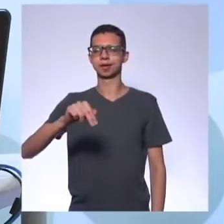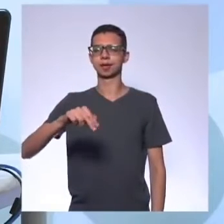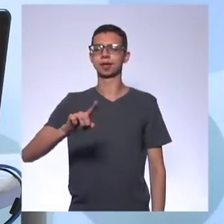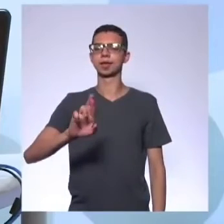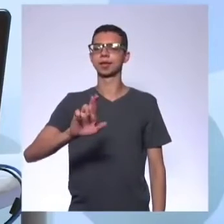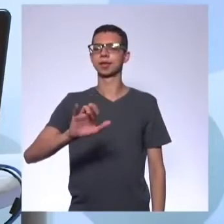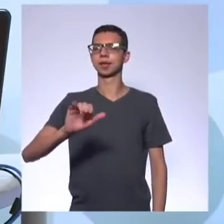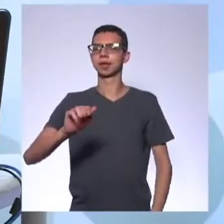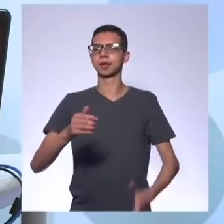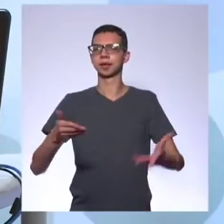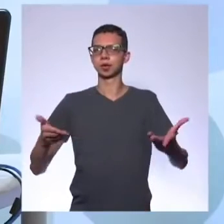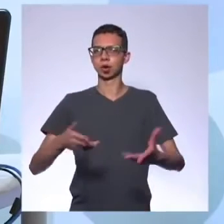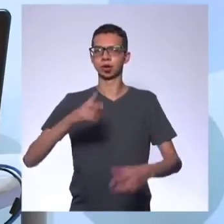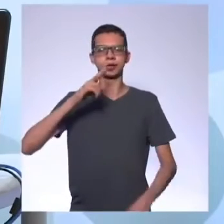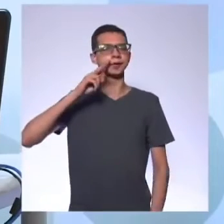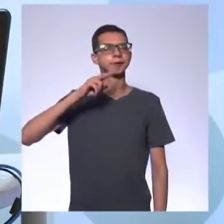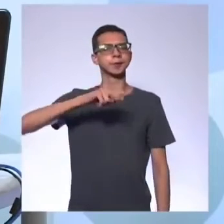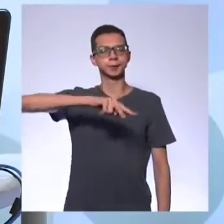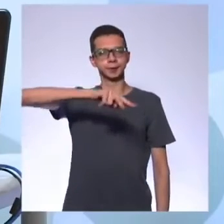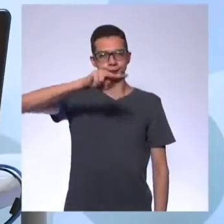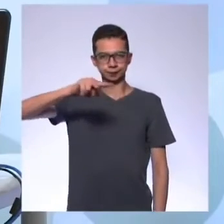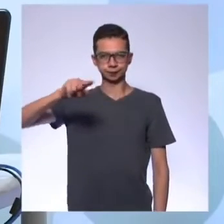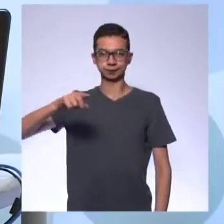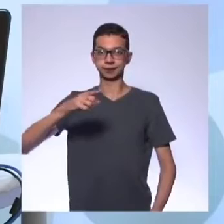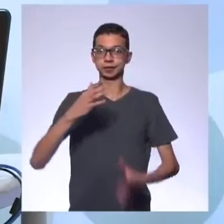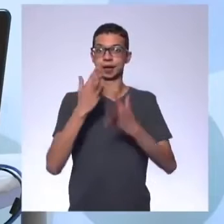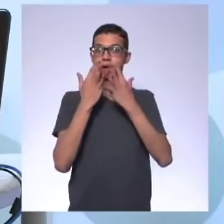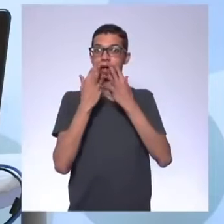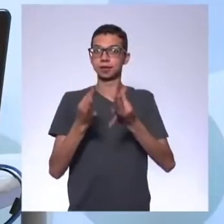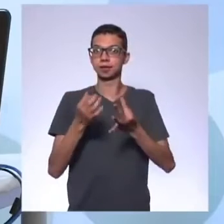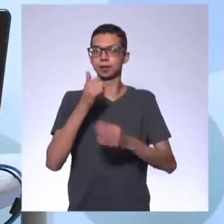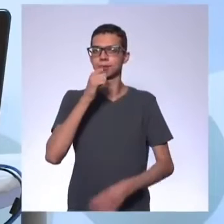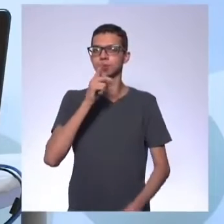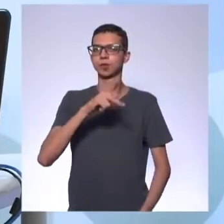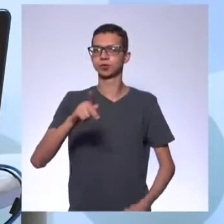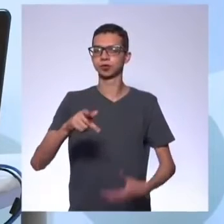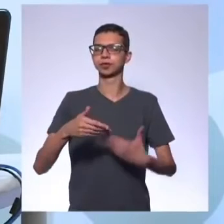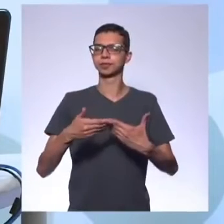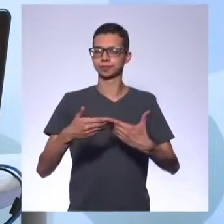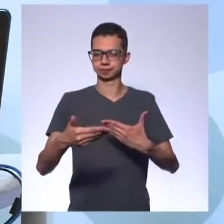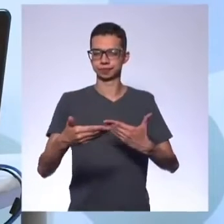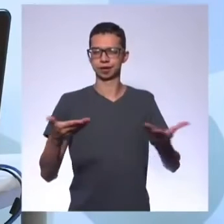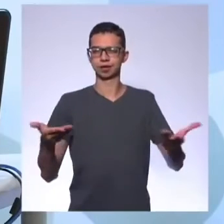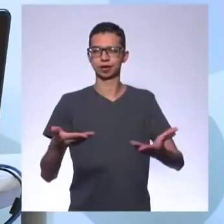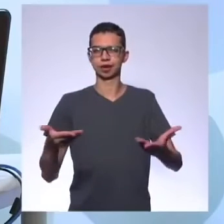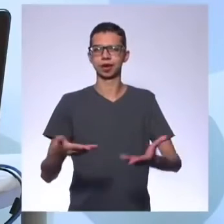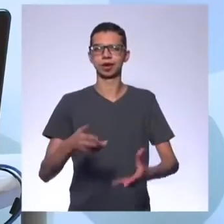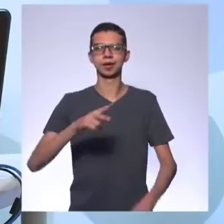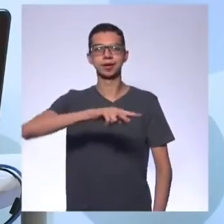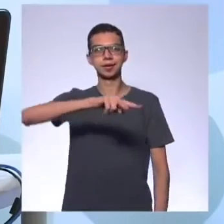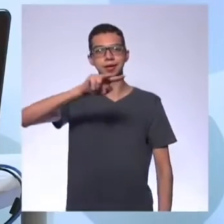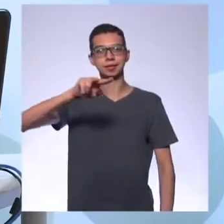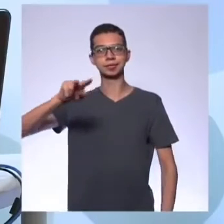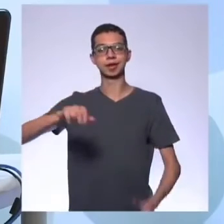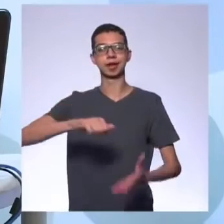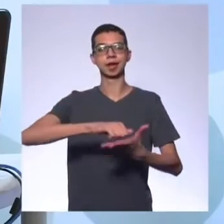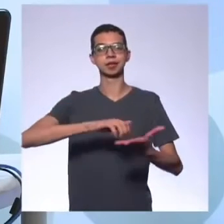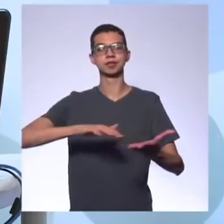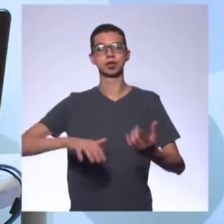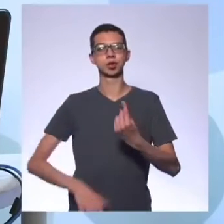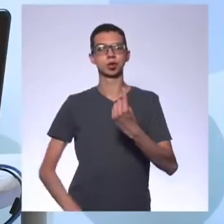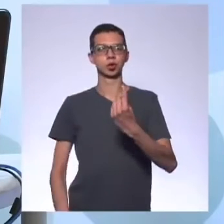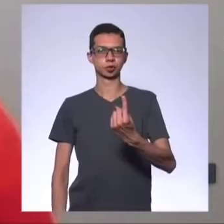desse momento com vocês. Então, fiquem atentos aí que a professora Andréia vai fazer a leitura da atividade 1